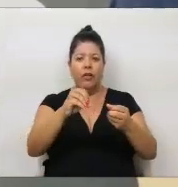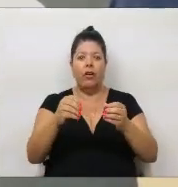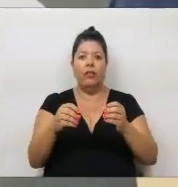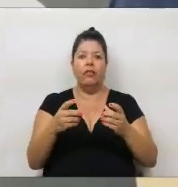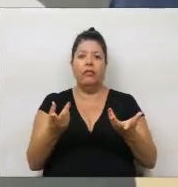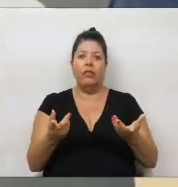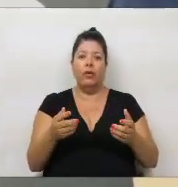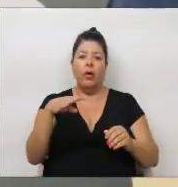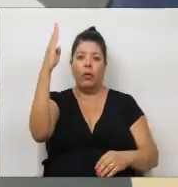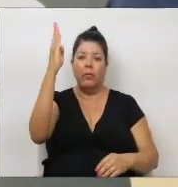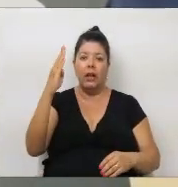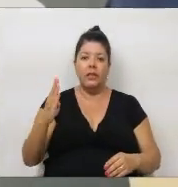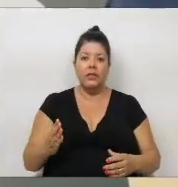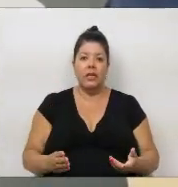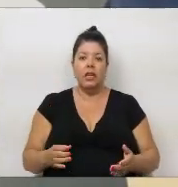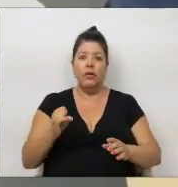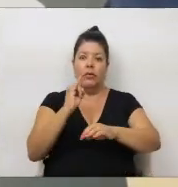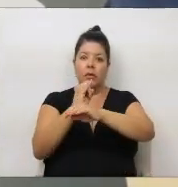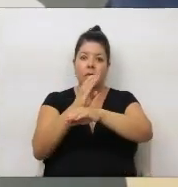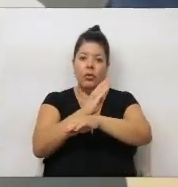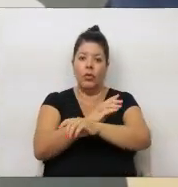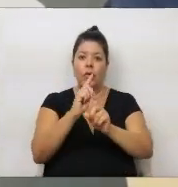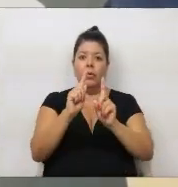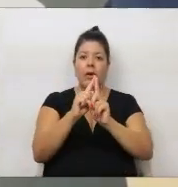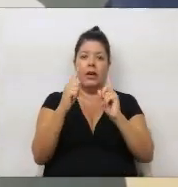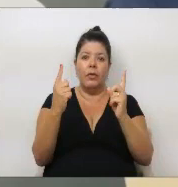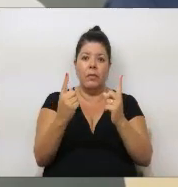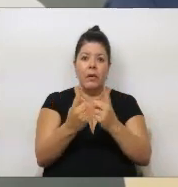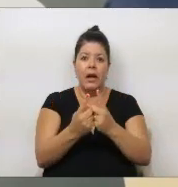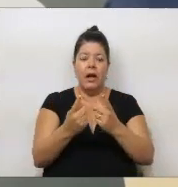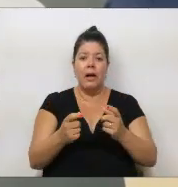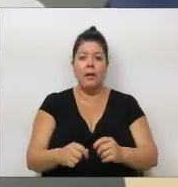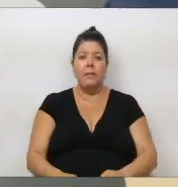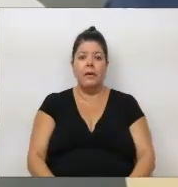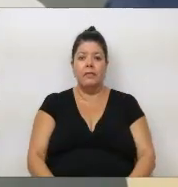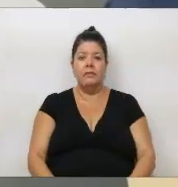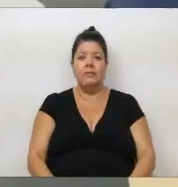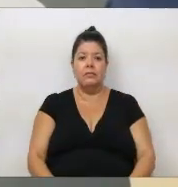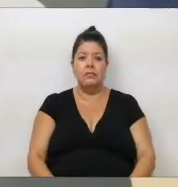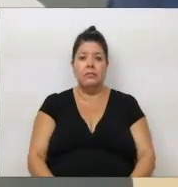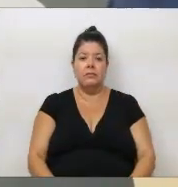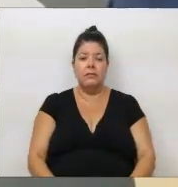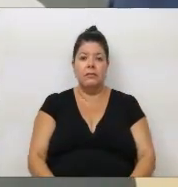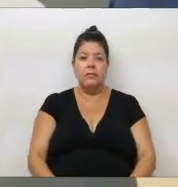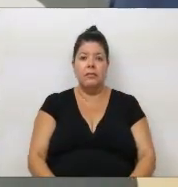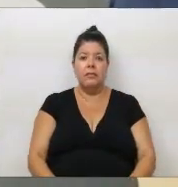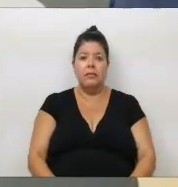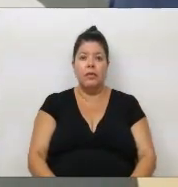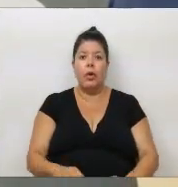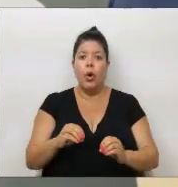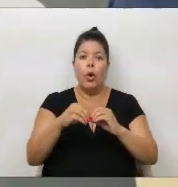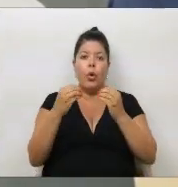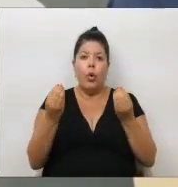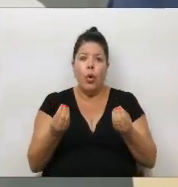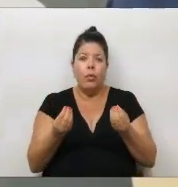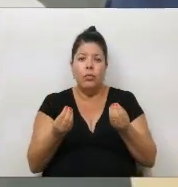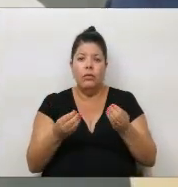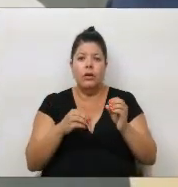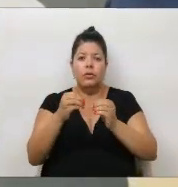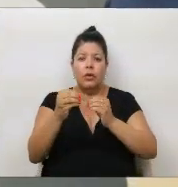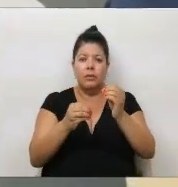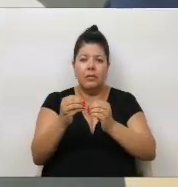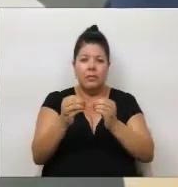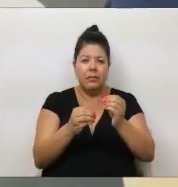né? No Brasil, enfim, em Imbituba e Garopaba. Para como é que a sua administração